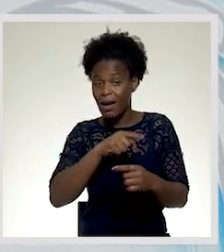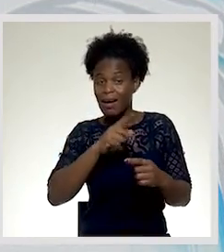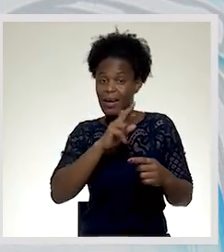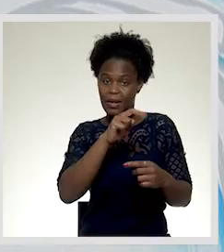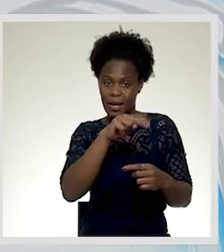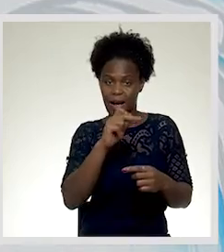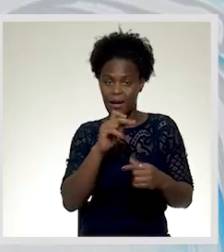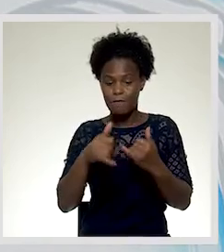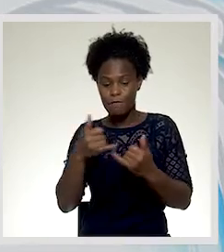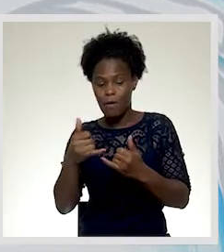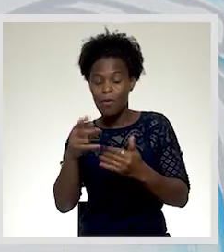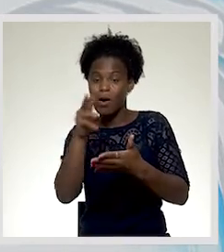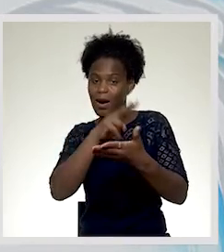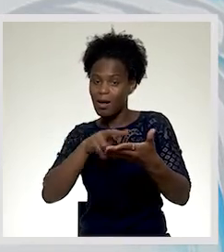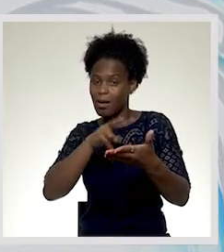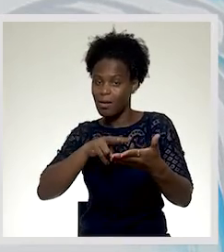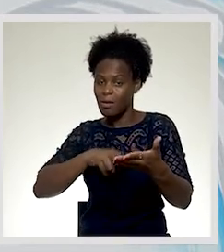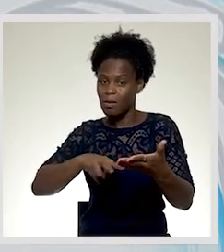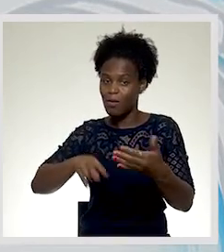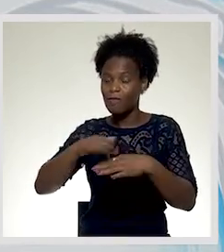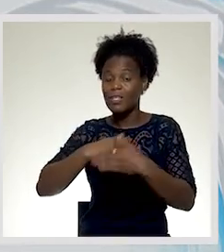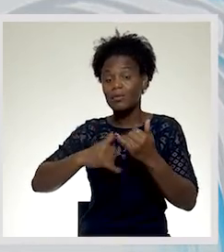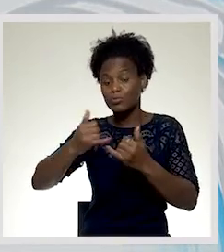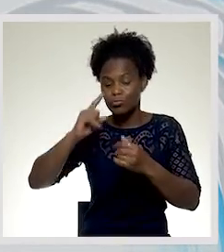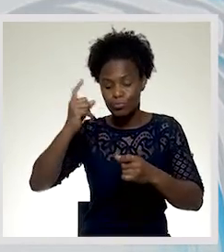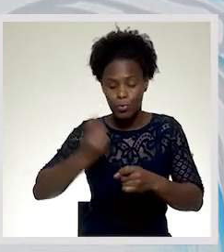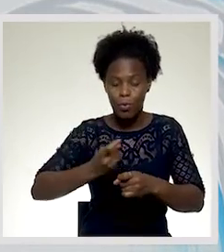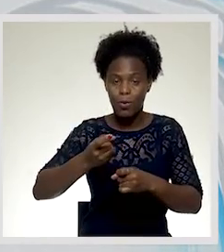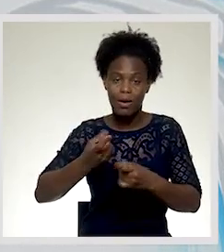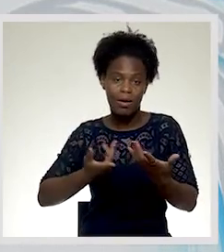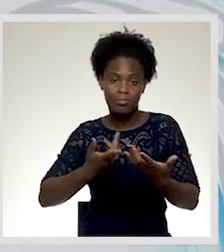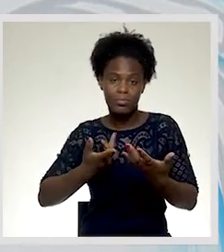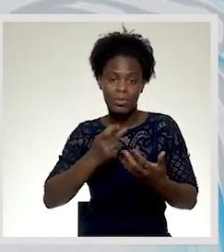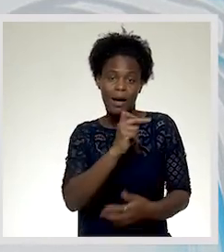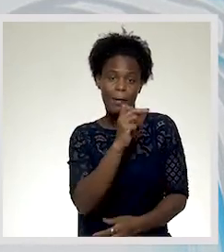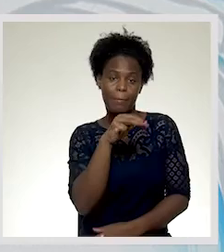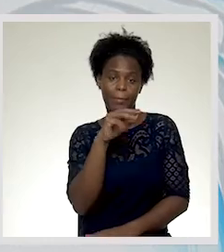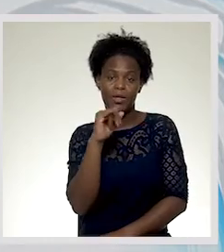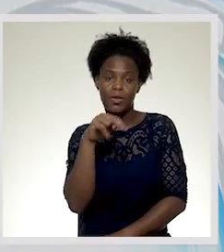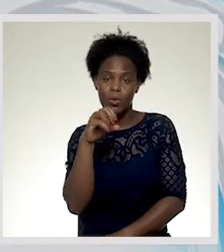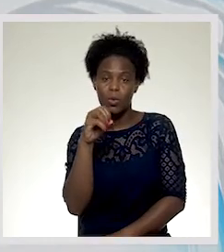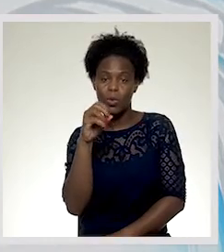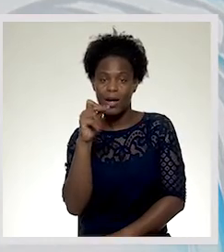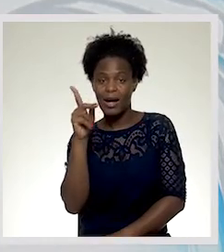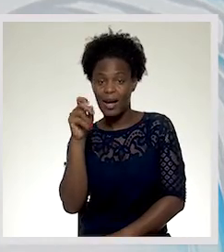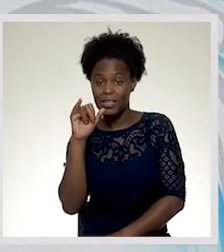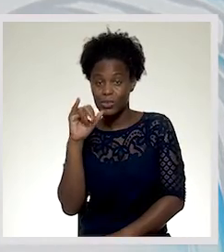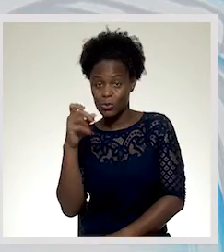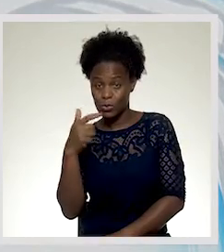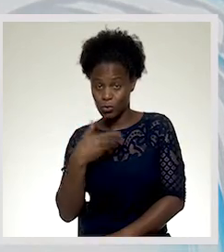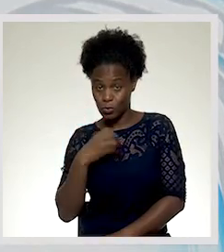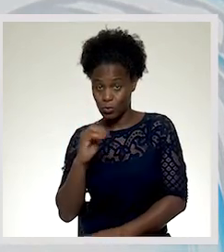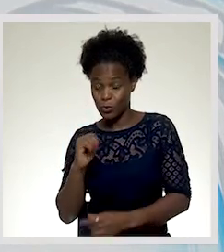são esses RNA que vão agora fazer a leitura e procurar os aminoácidos correspondentes